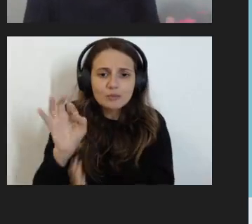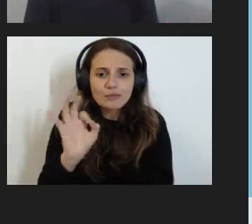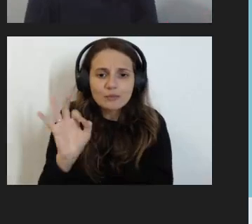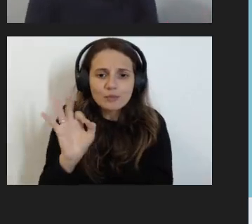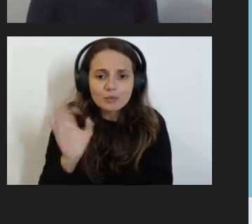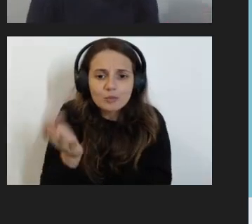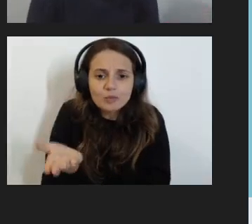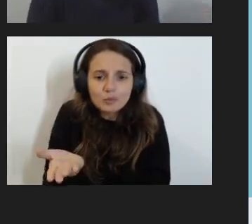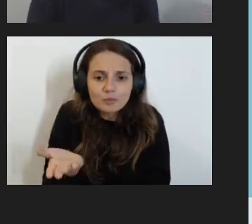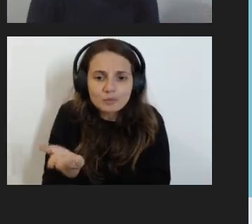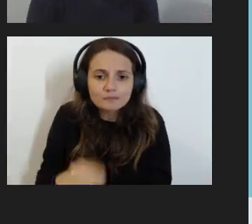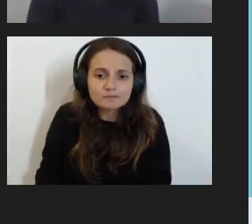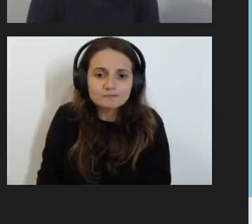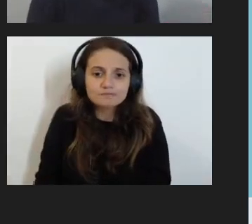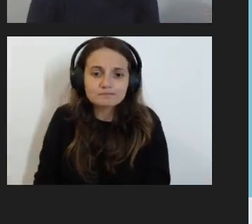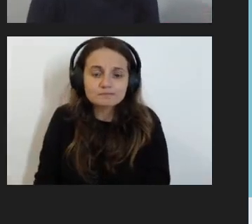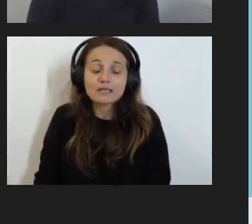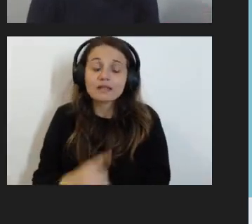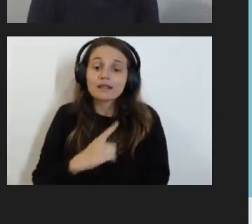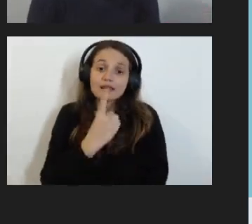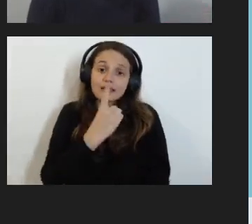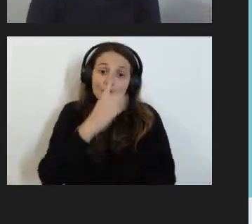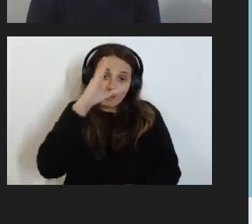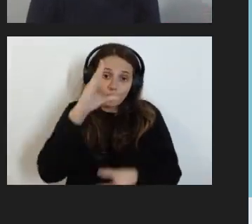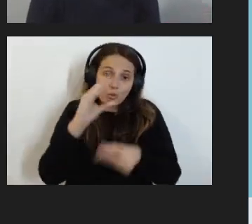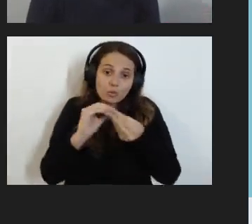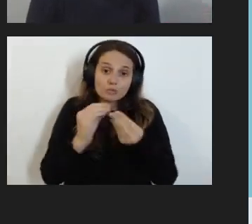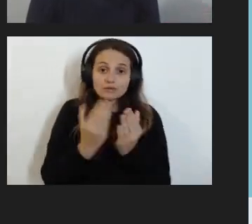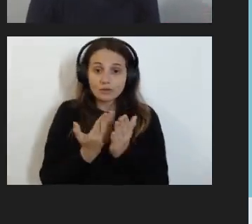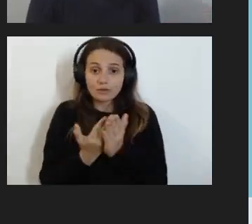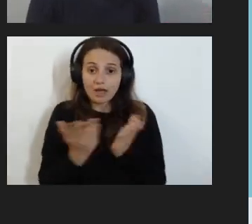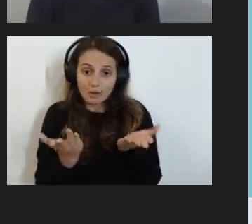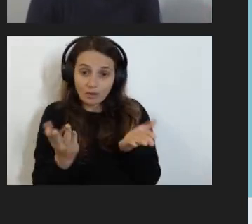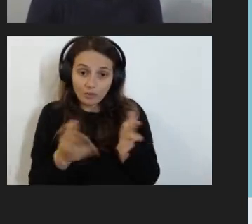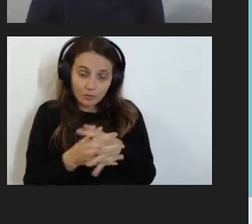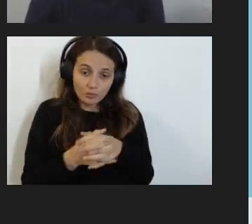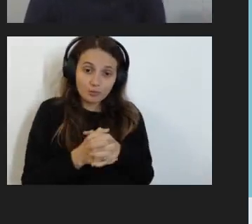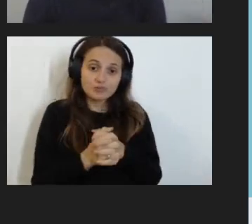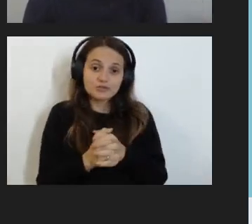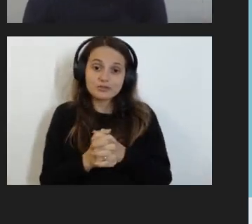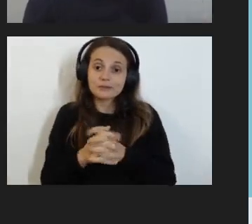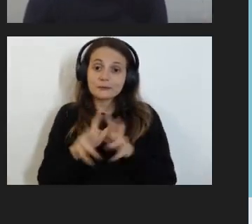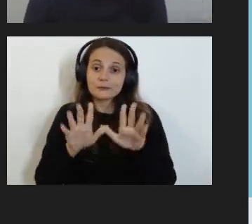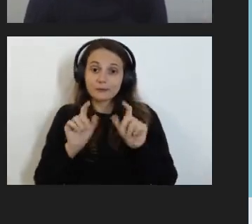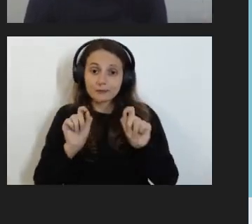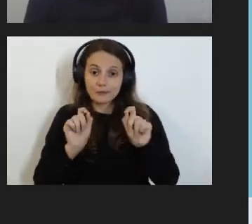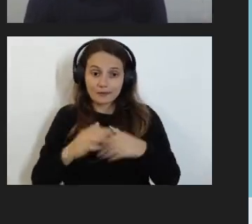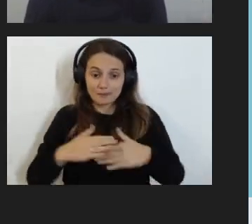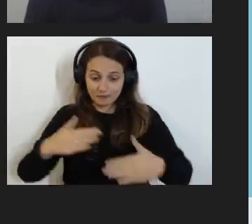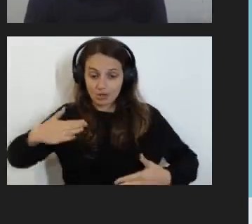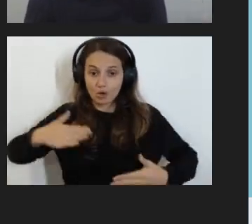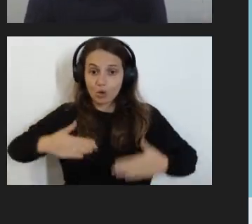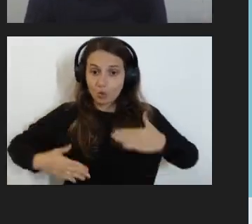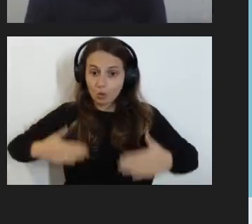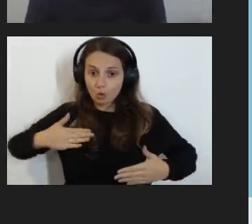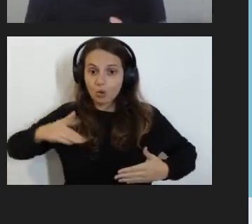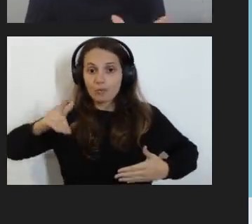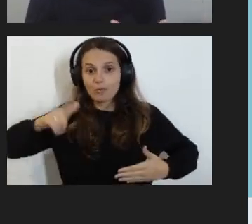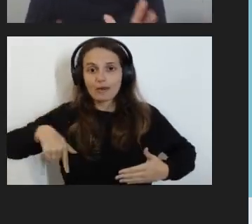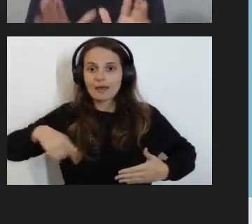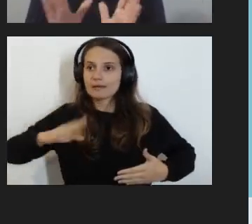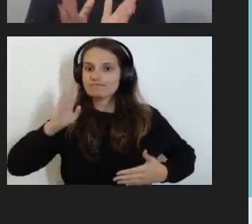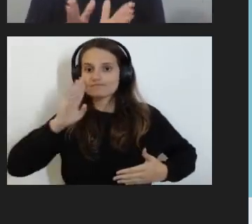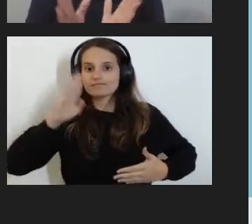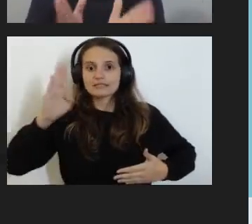que o nosso corpo, né? Ele é o principal instrumento de